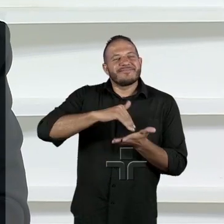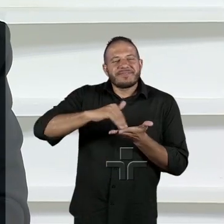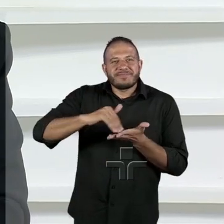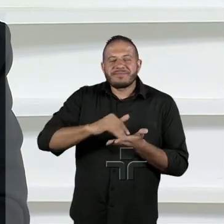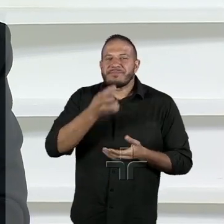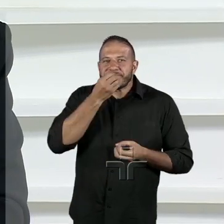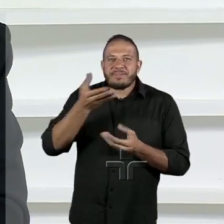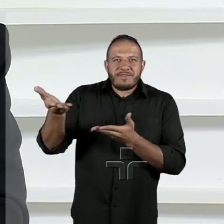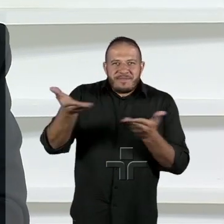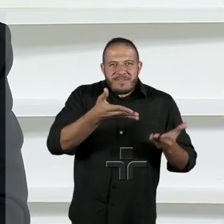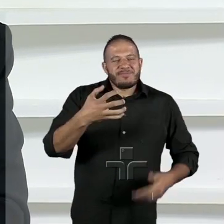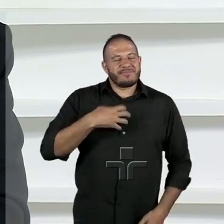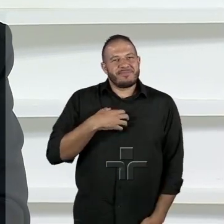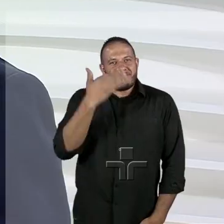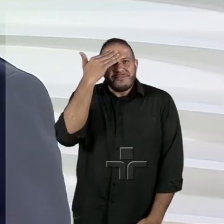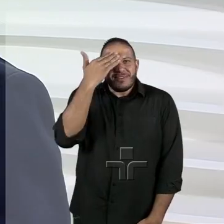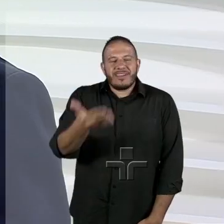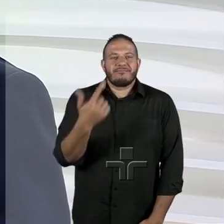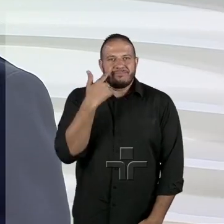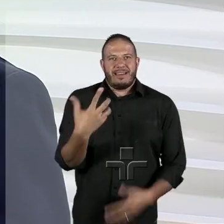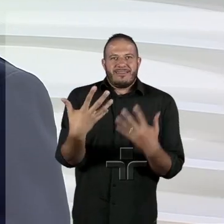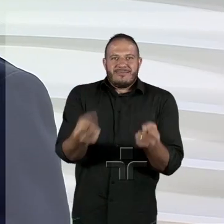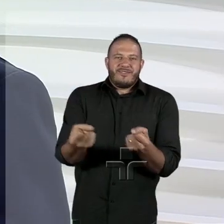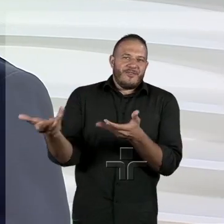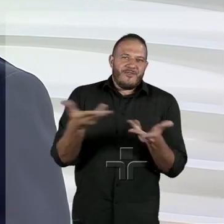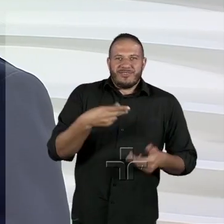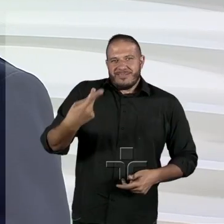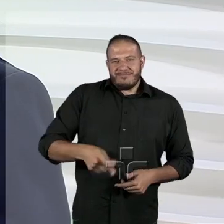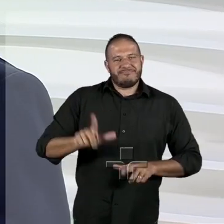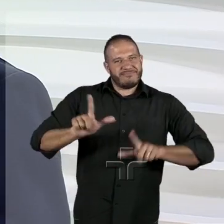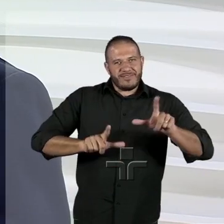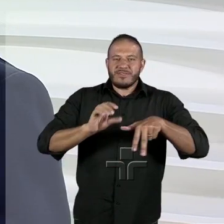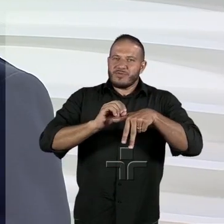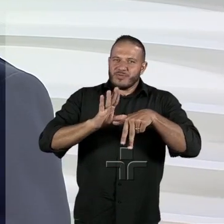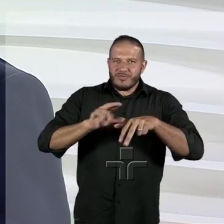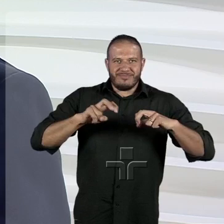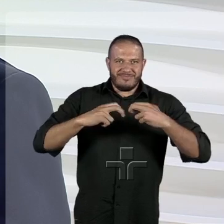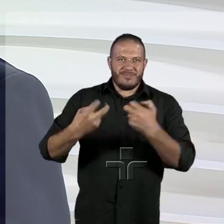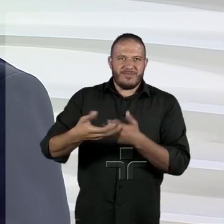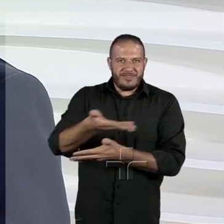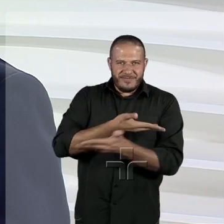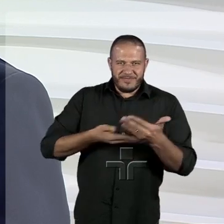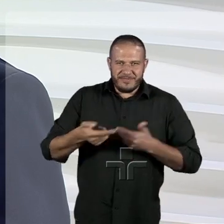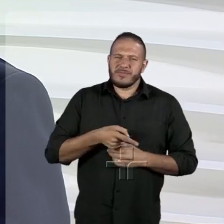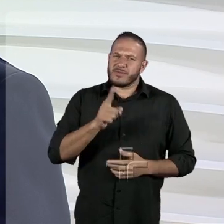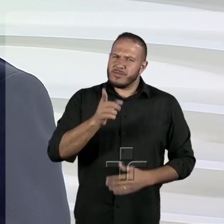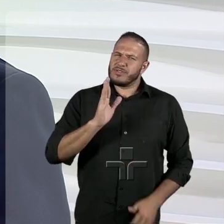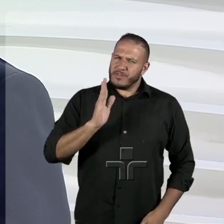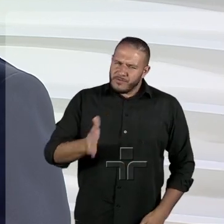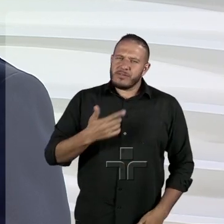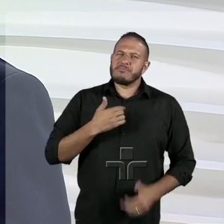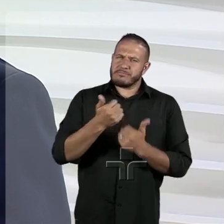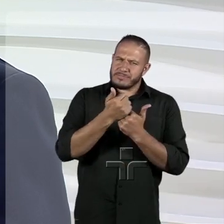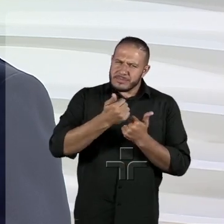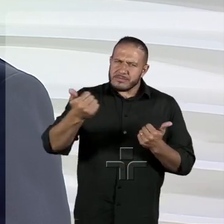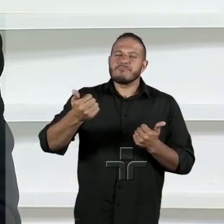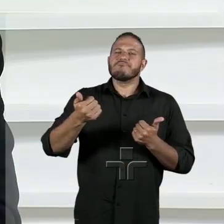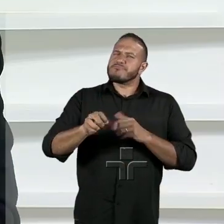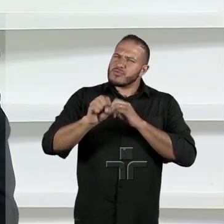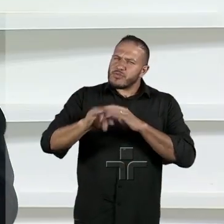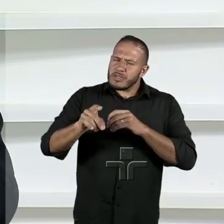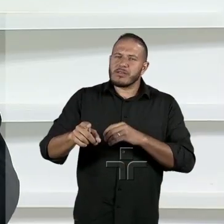muito obrigado por aceitar o nosso convite. O senhor foi ministro de Educação, não é, durante o governo